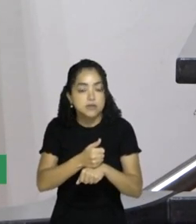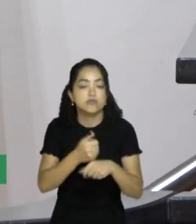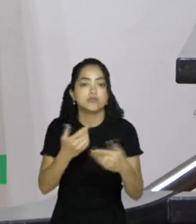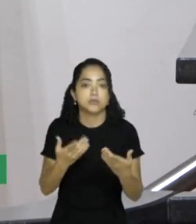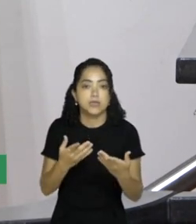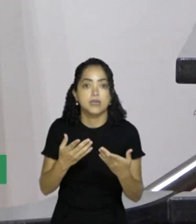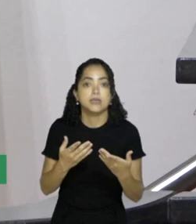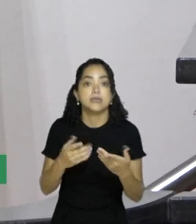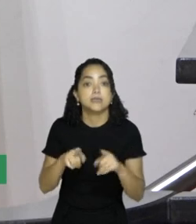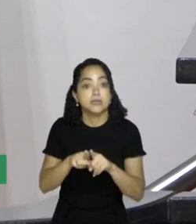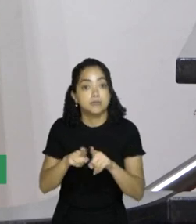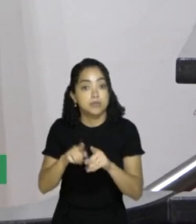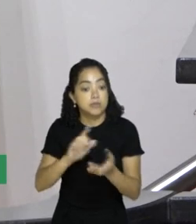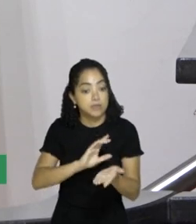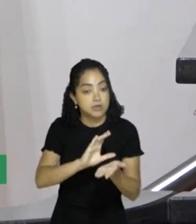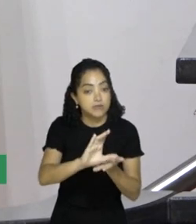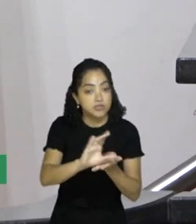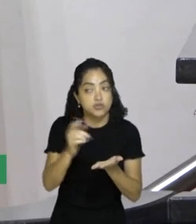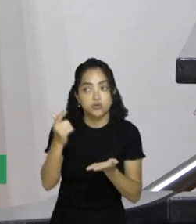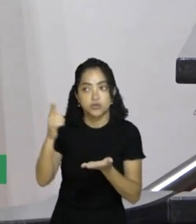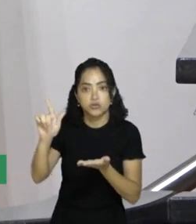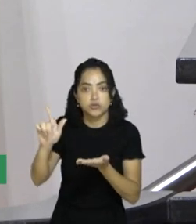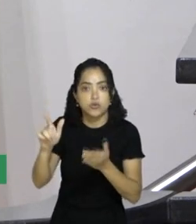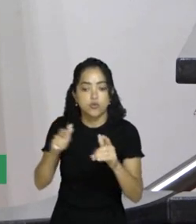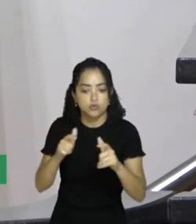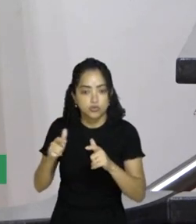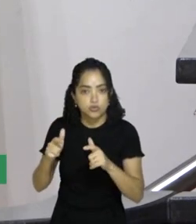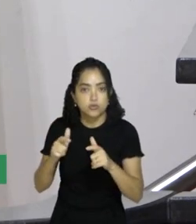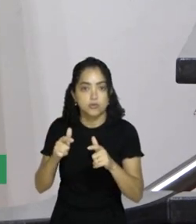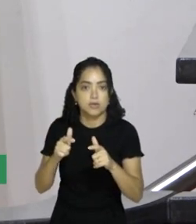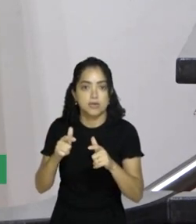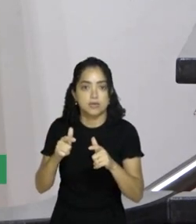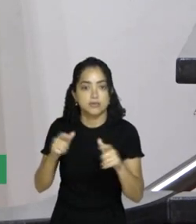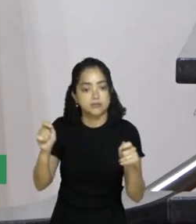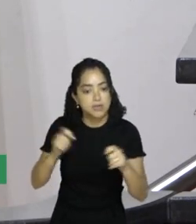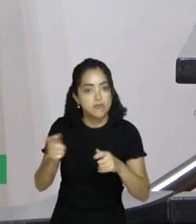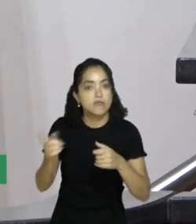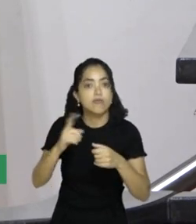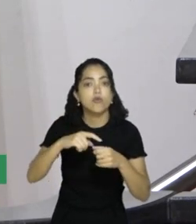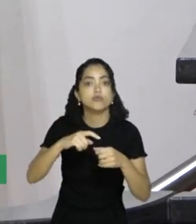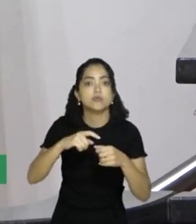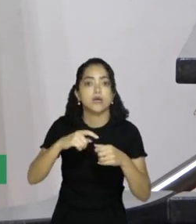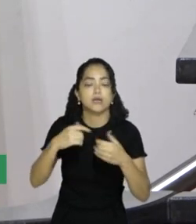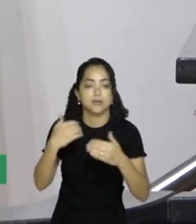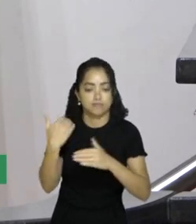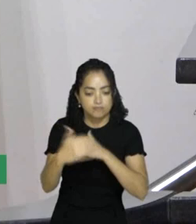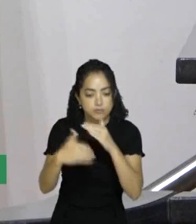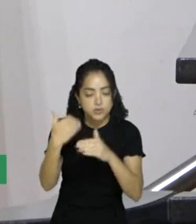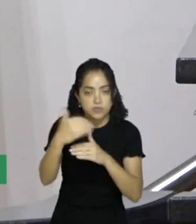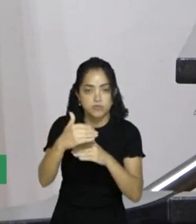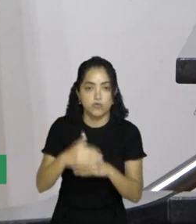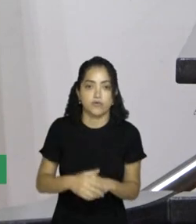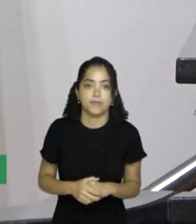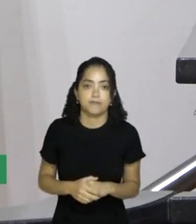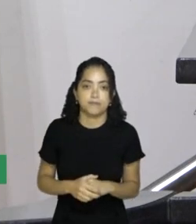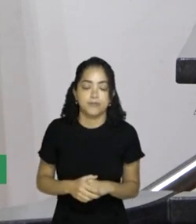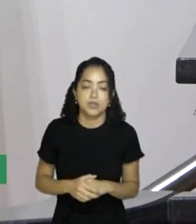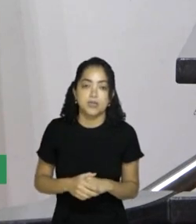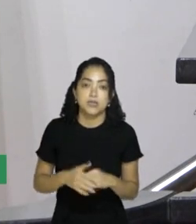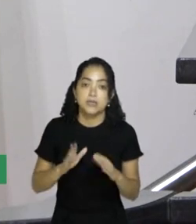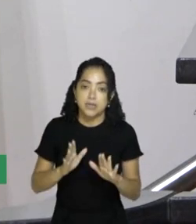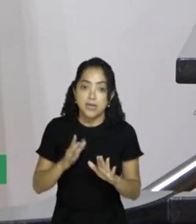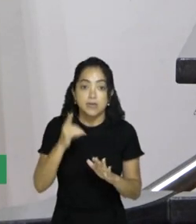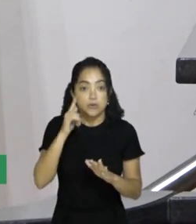investidores externos para que a gente possa voltar a crescer da maneira que Xaxim tem potencial isso aconteceu nos primeiros dois anos